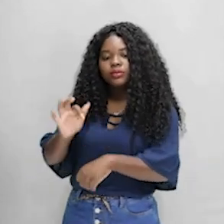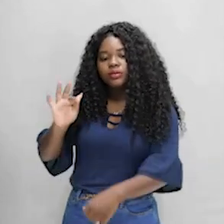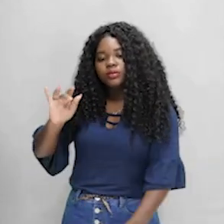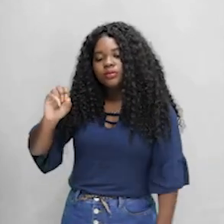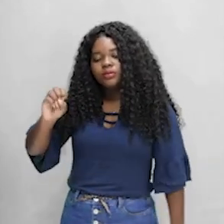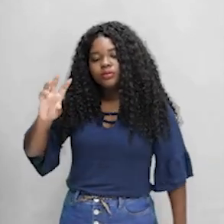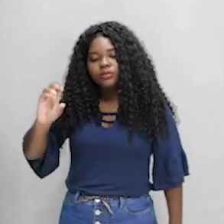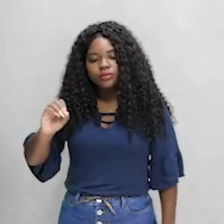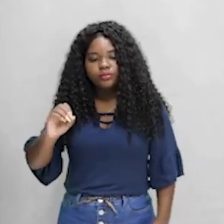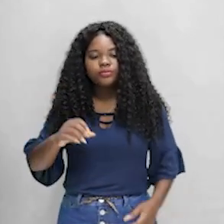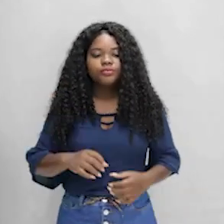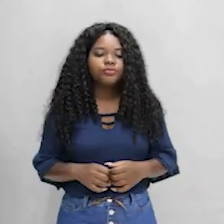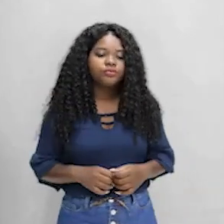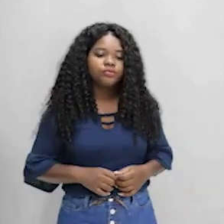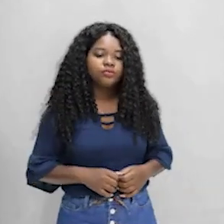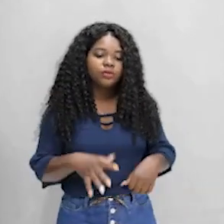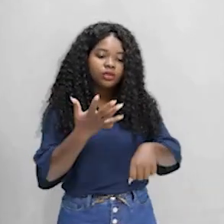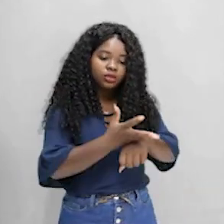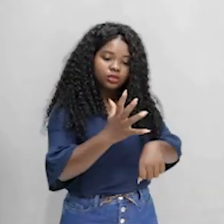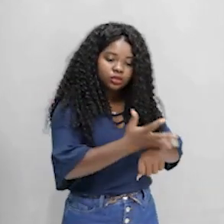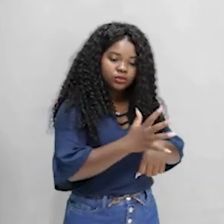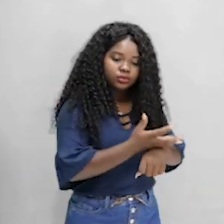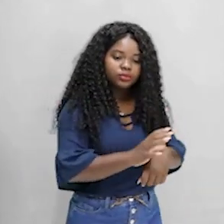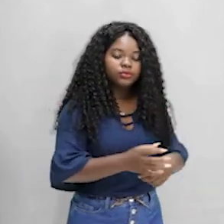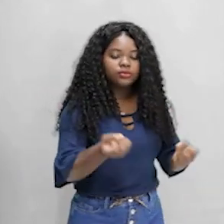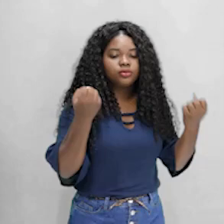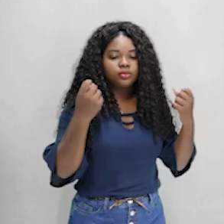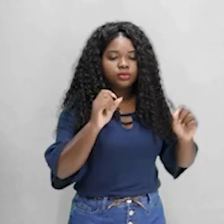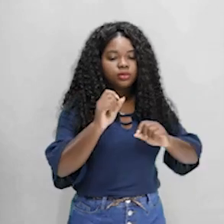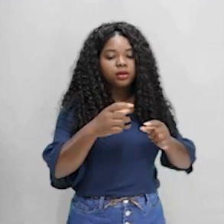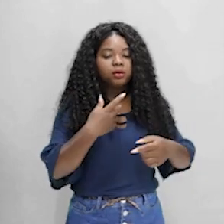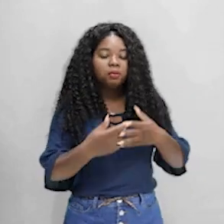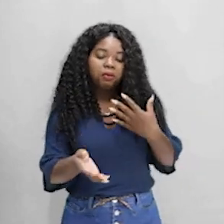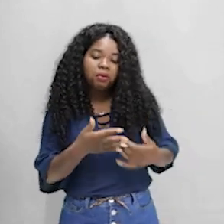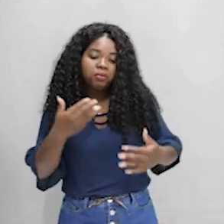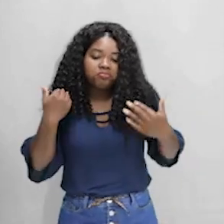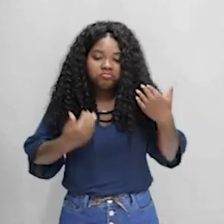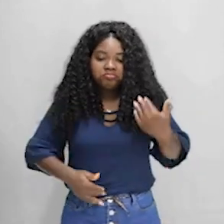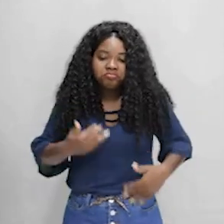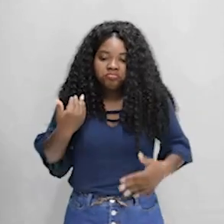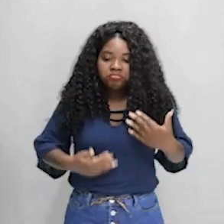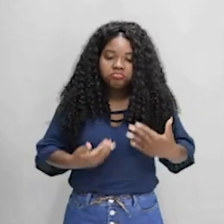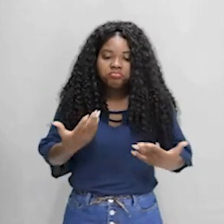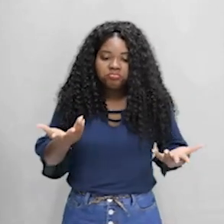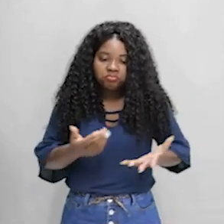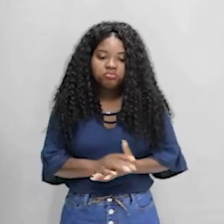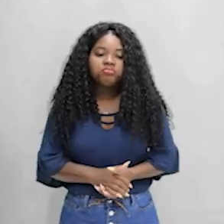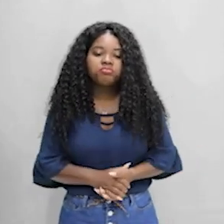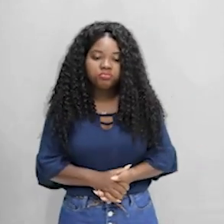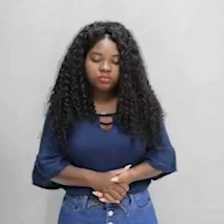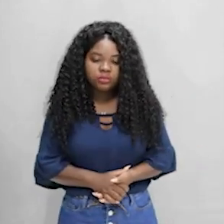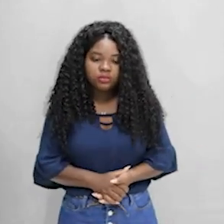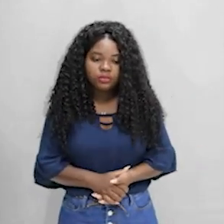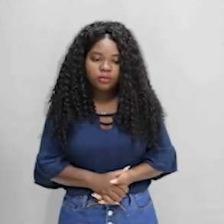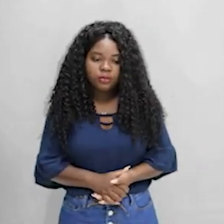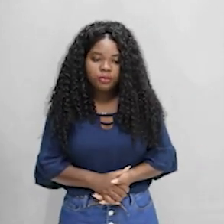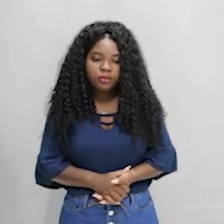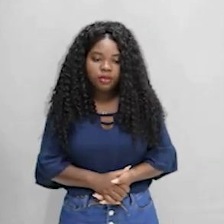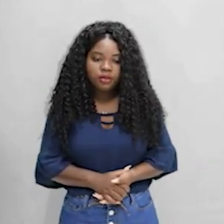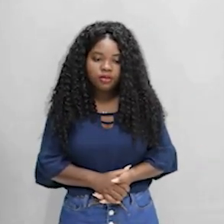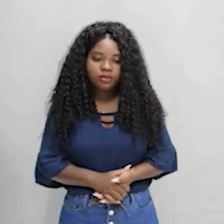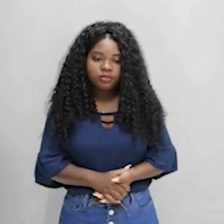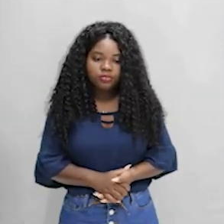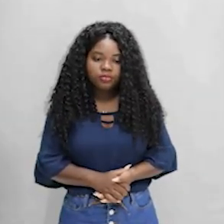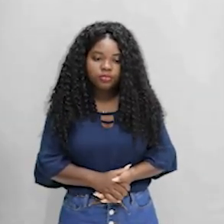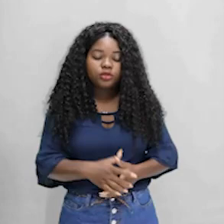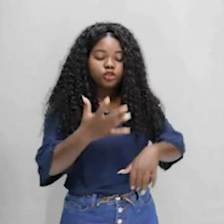professor? Qualquer movimento corporal que resulta num gasto calórico maior do que os níveis de repouso. Eu estou